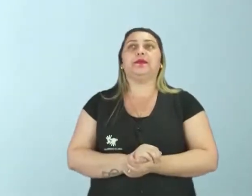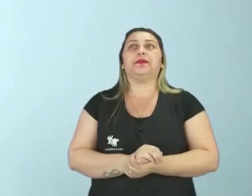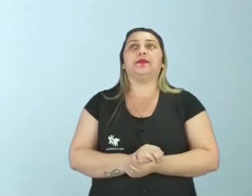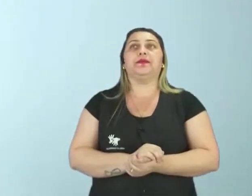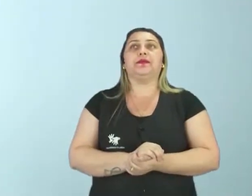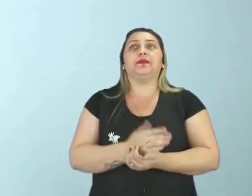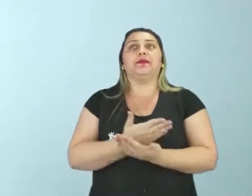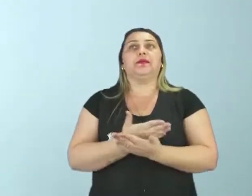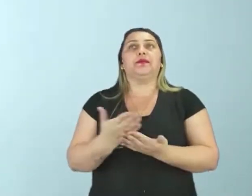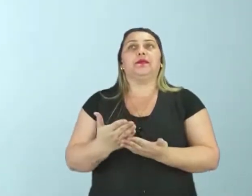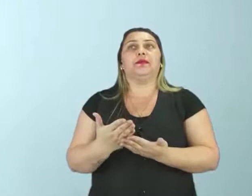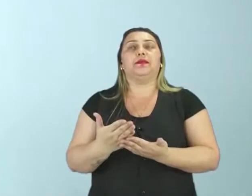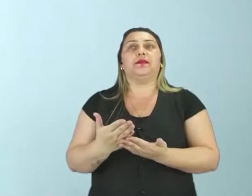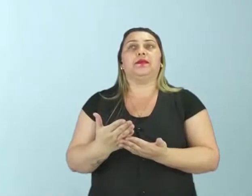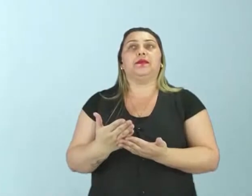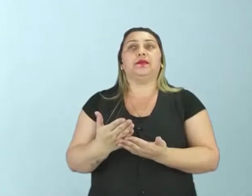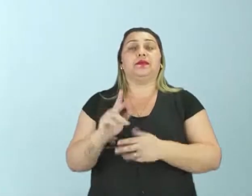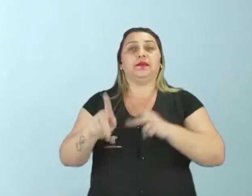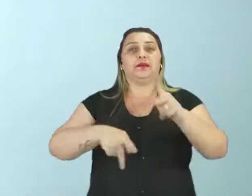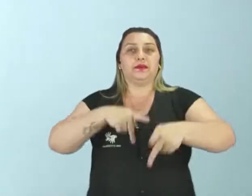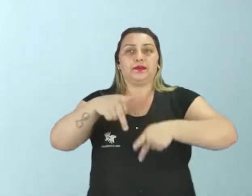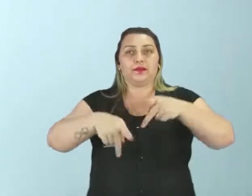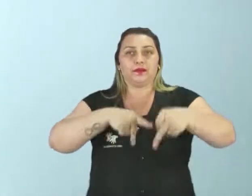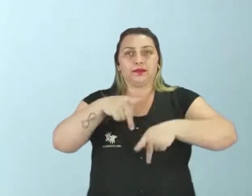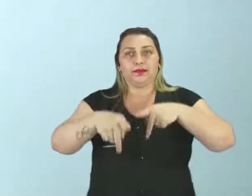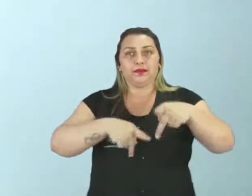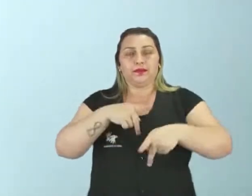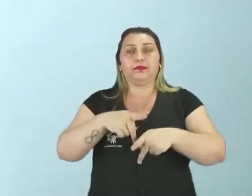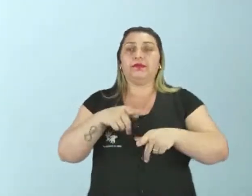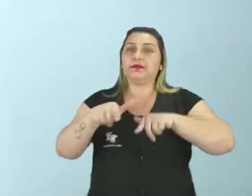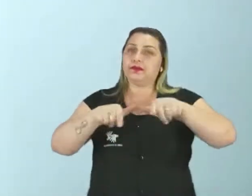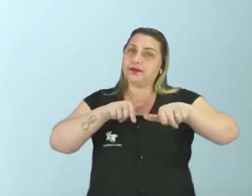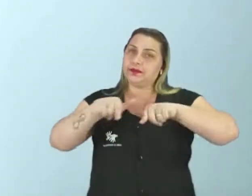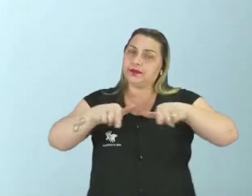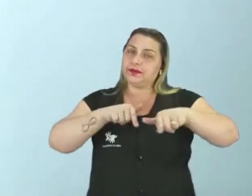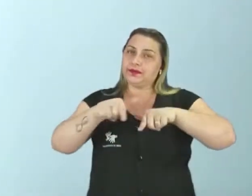no início de tudo, a população ela